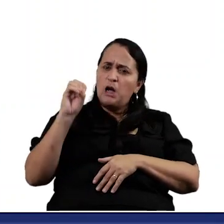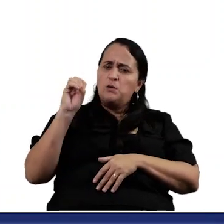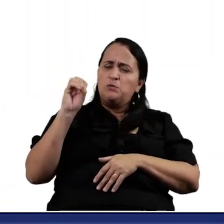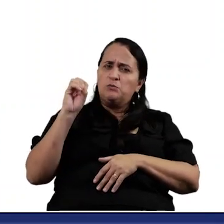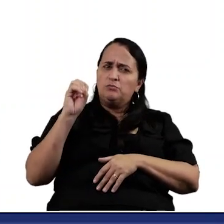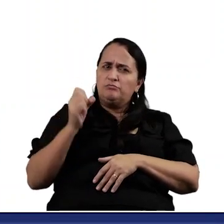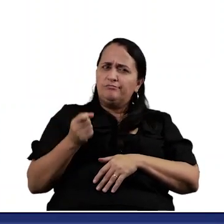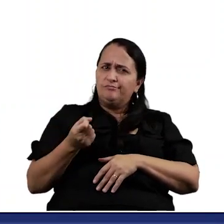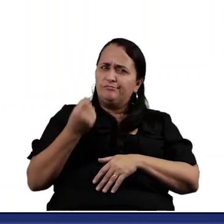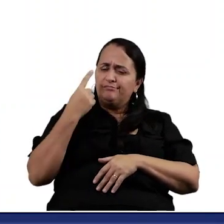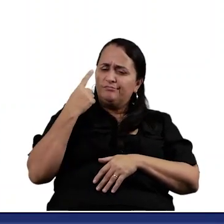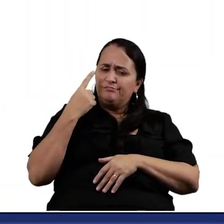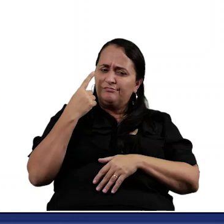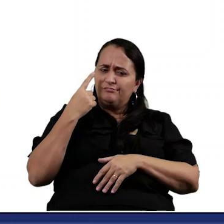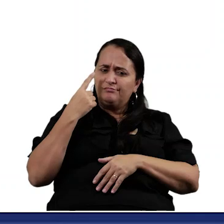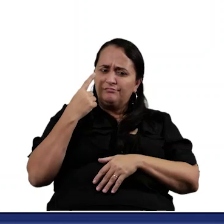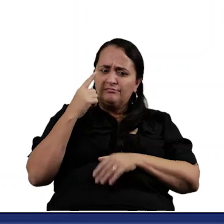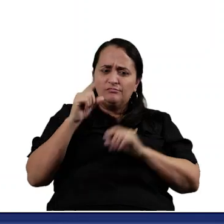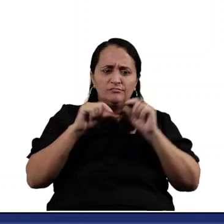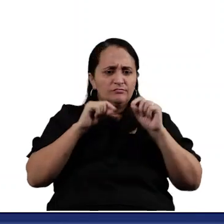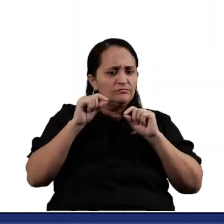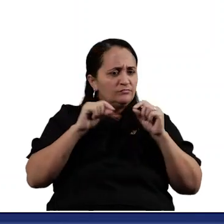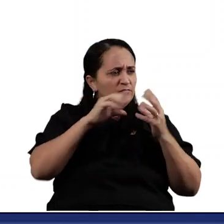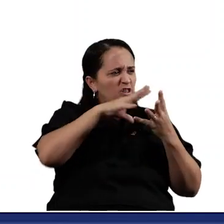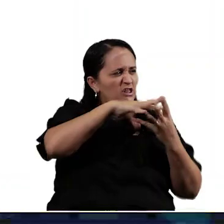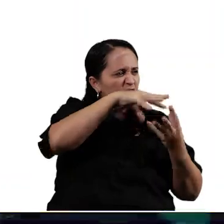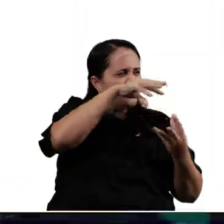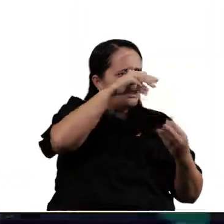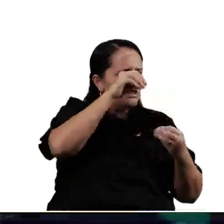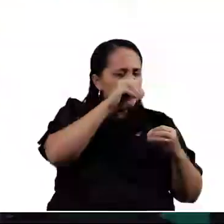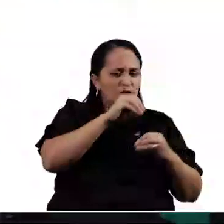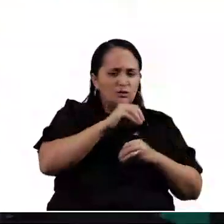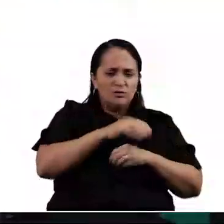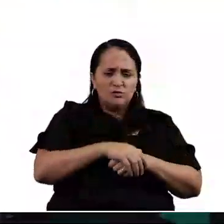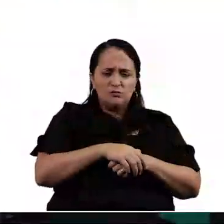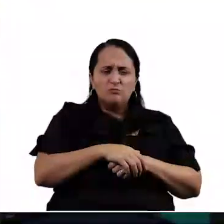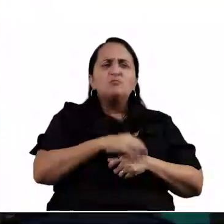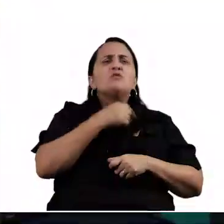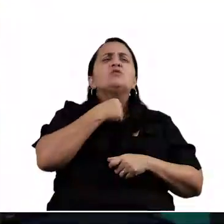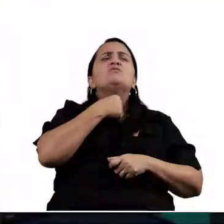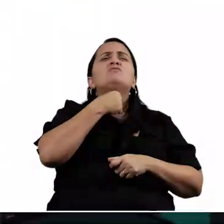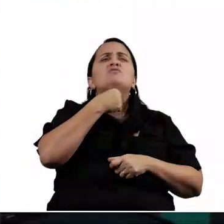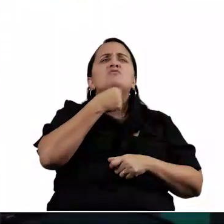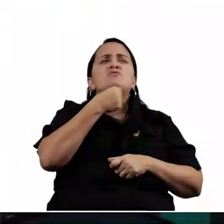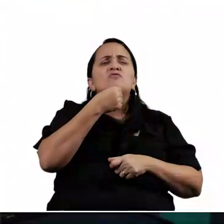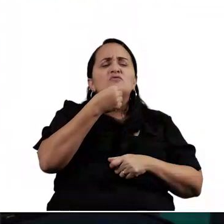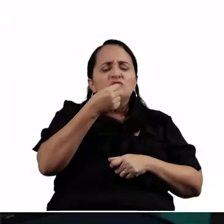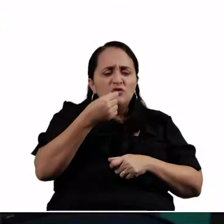por coincidência assombração desafinou nessa hora quando assombração foi dizer